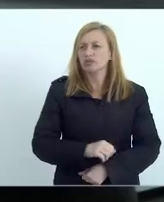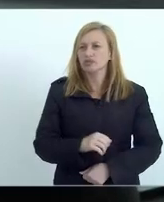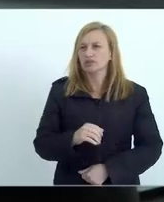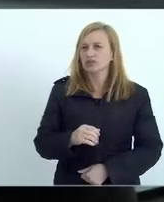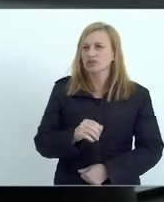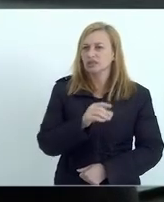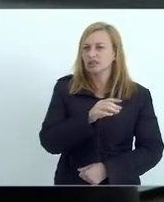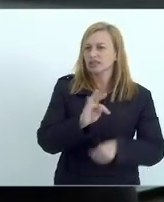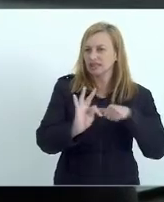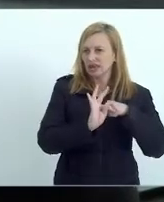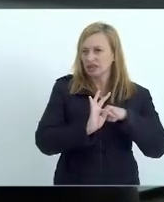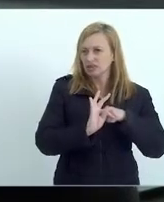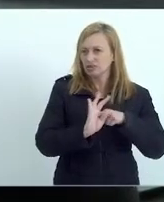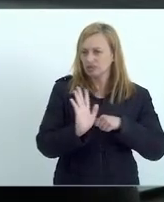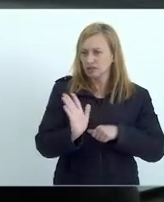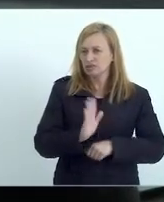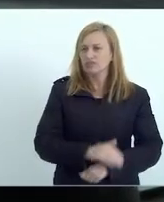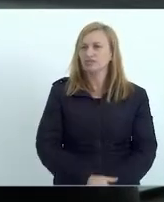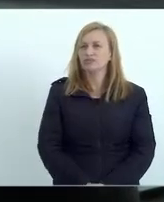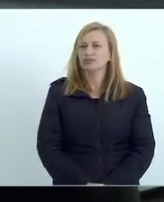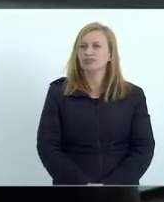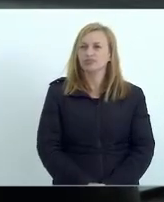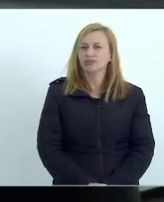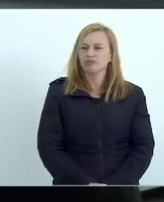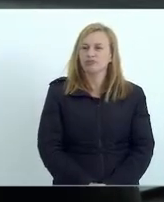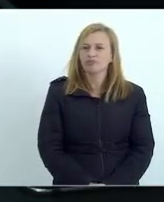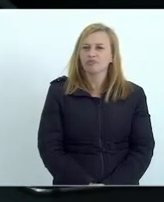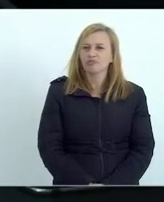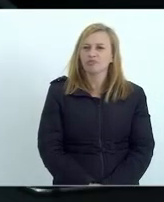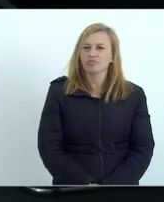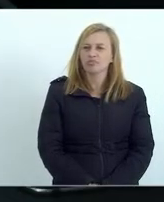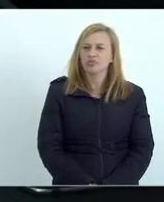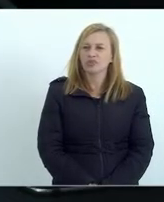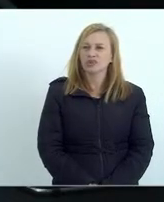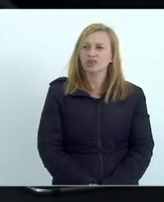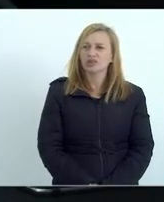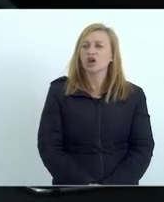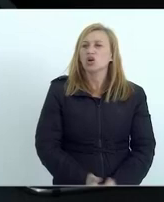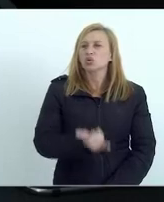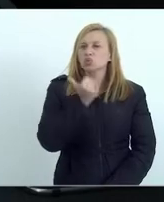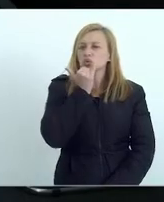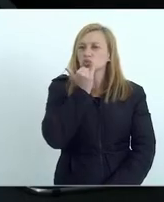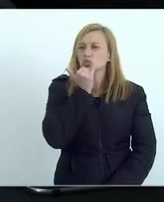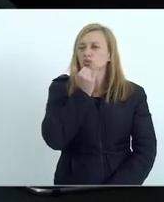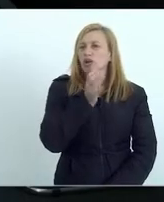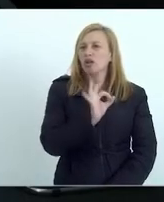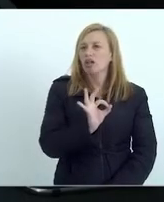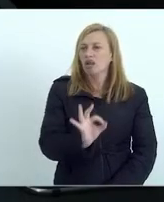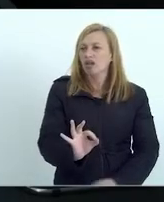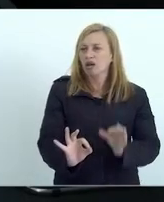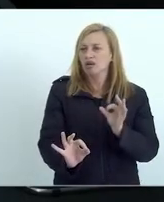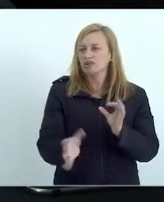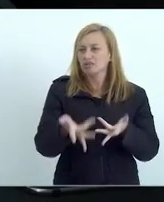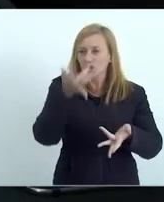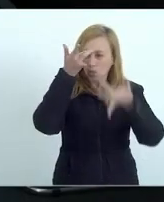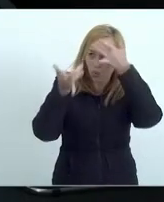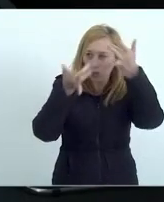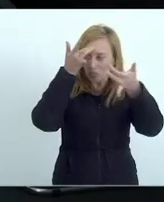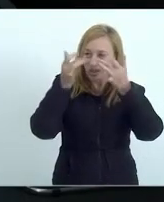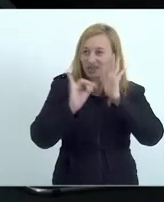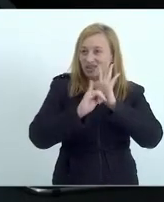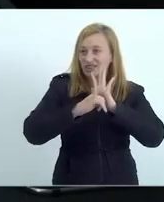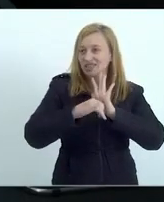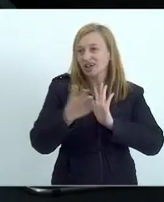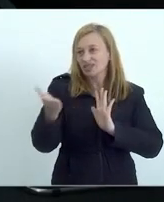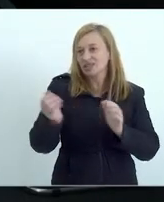o técnico ah ah eu desculpa eu já me Adiantei e se é porque eu decorei Esse é o